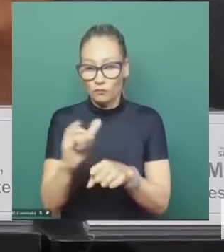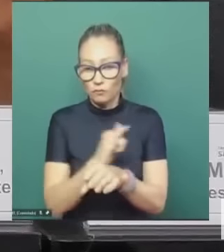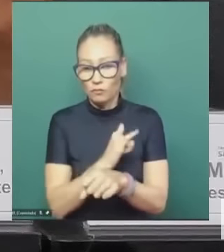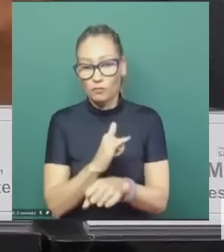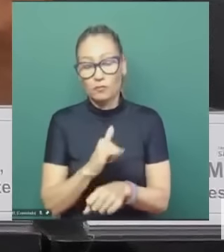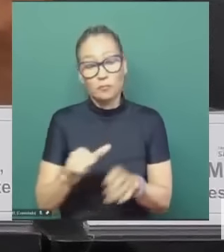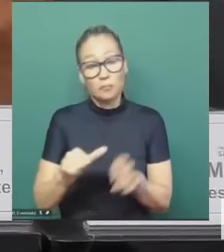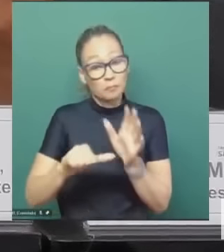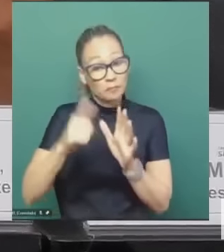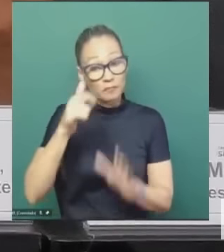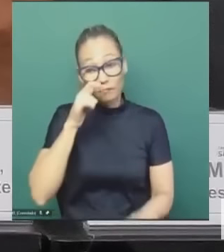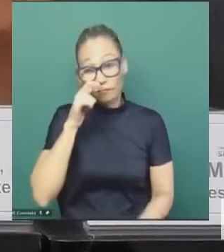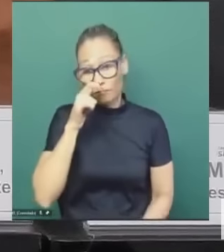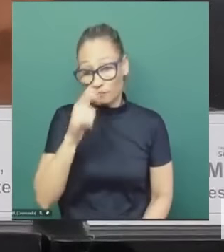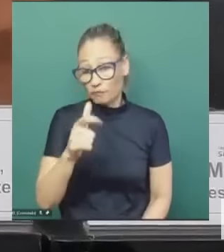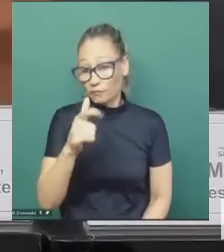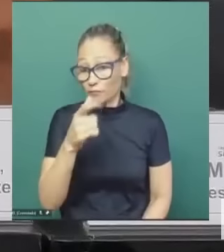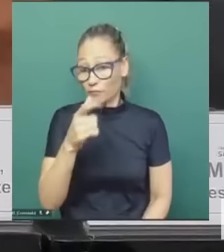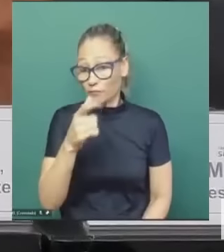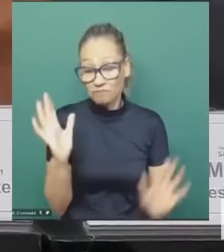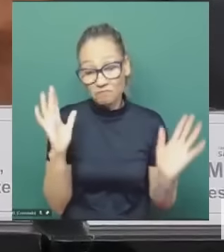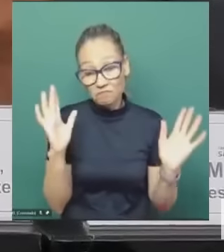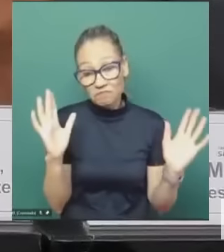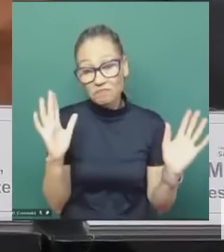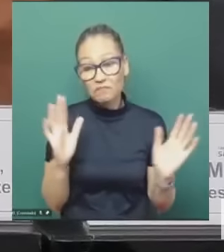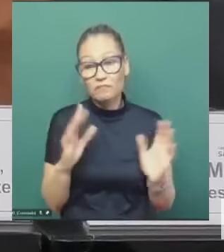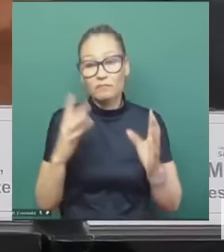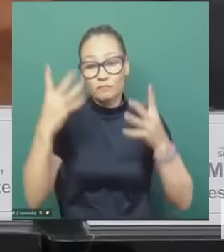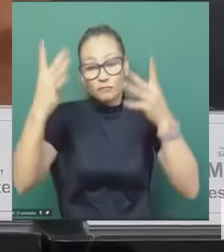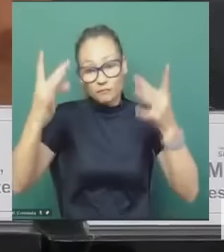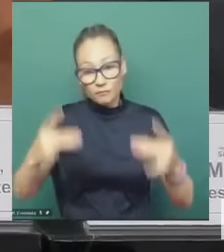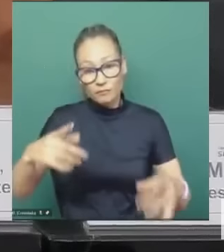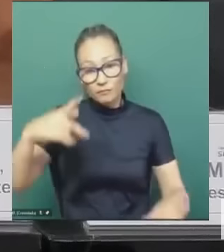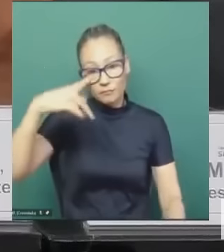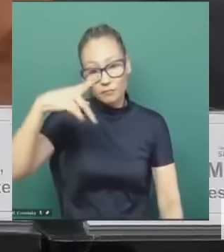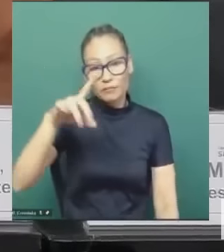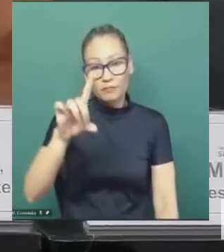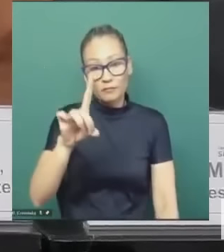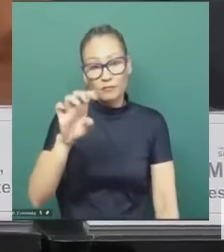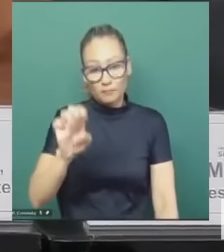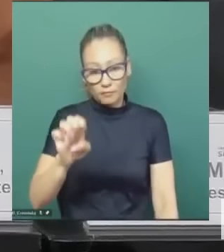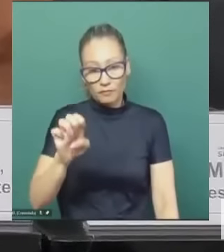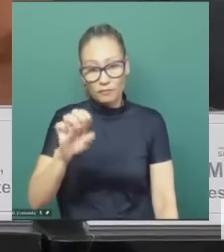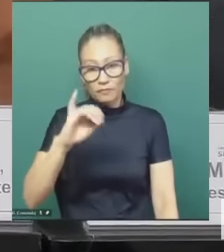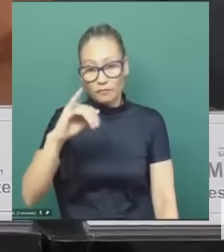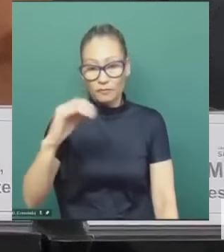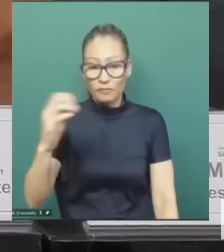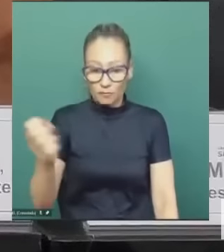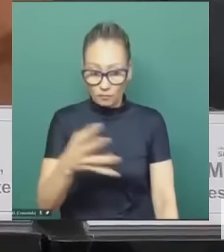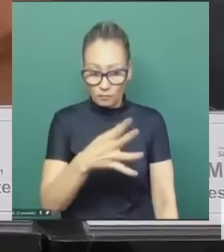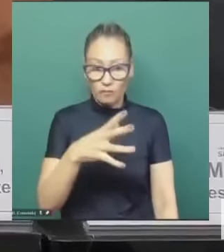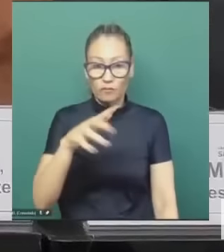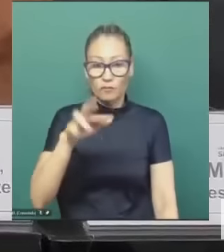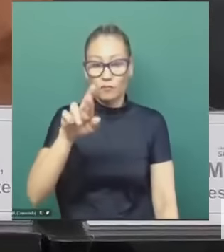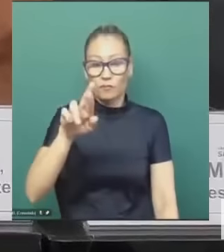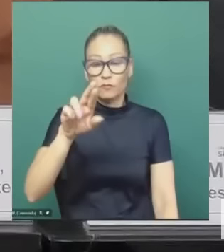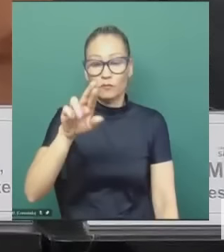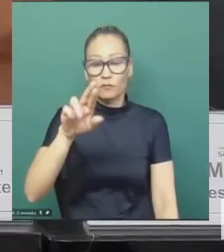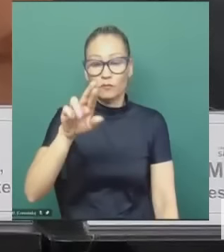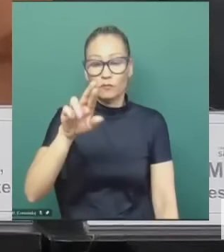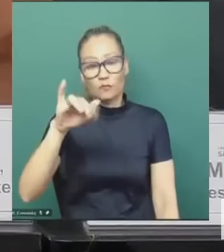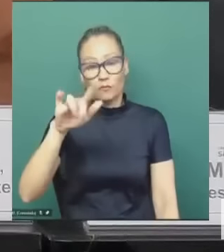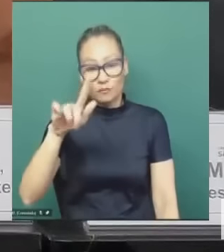Mas, especificamente no PDE, foi criada uma outra inovação aqui pelo nosso vereador Rodrigo Goulart, junto da comissão, que é justamente